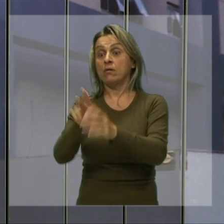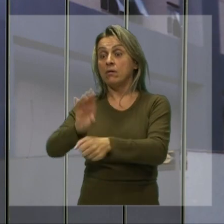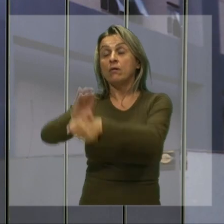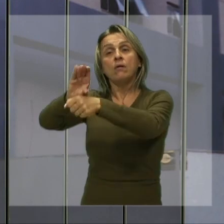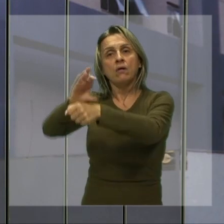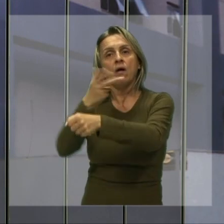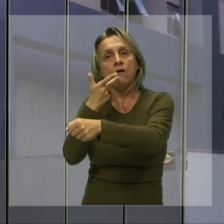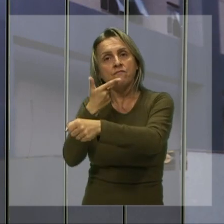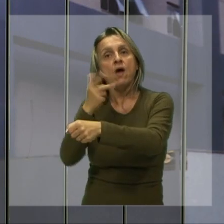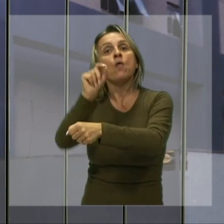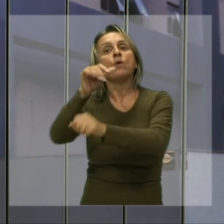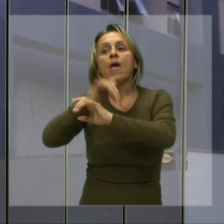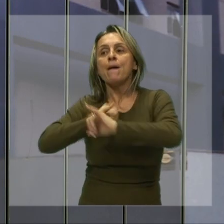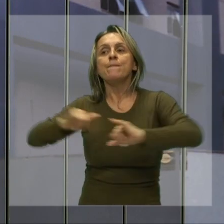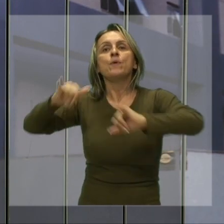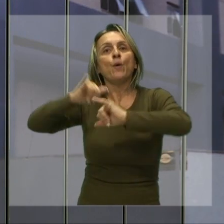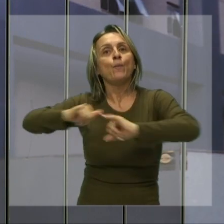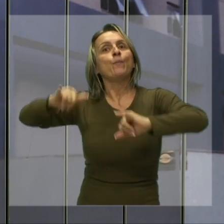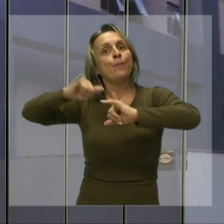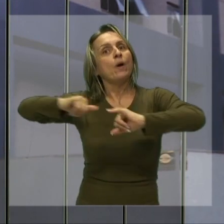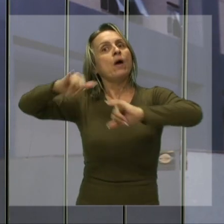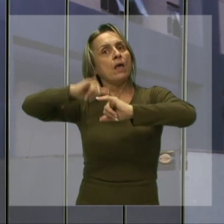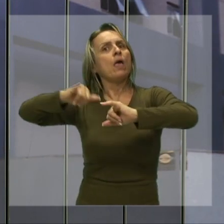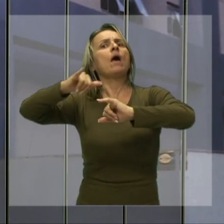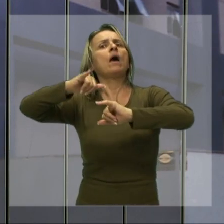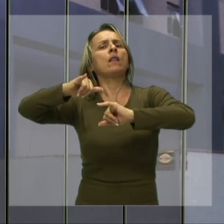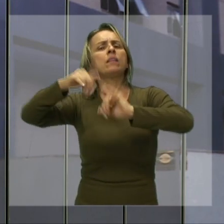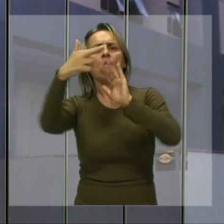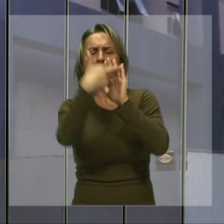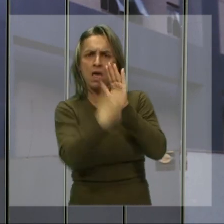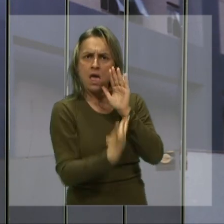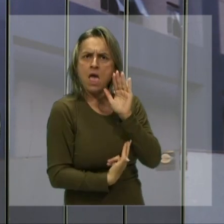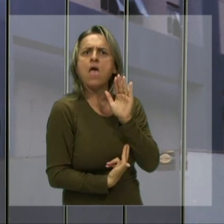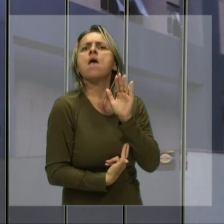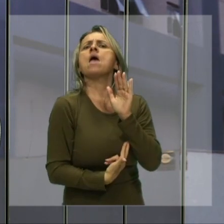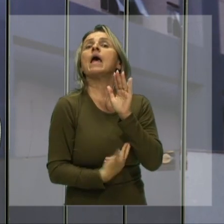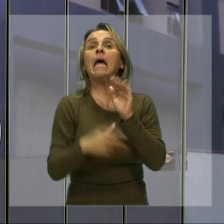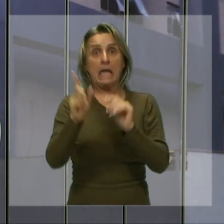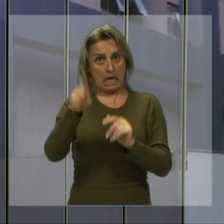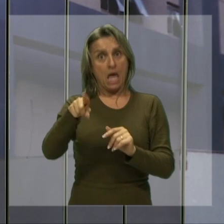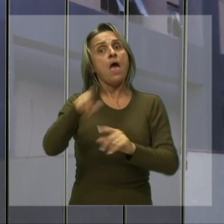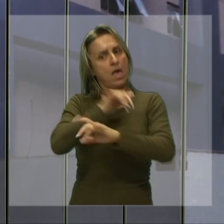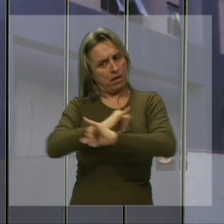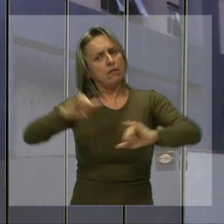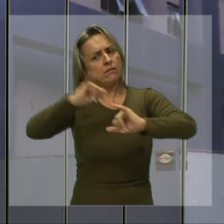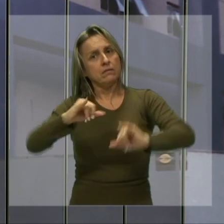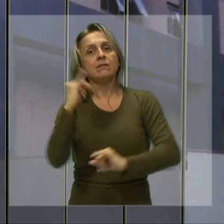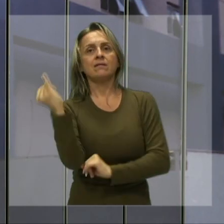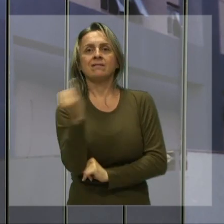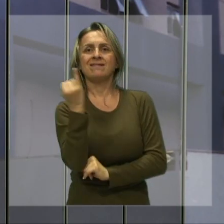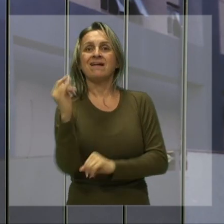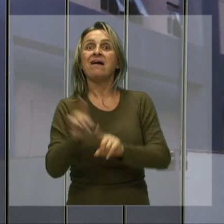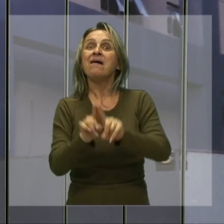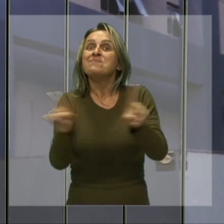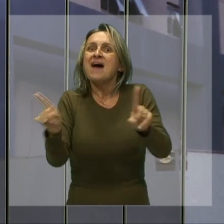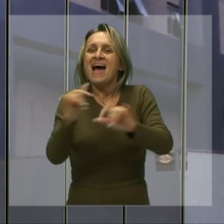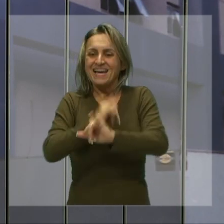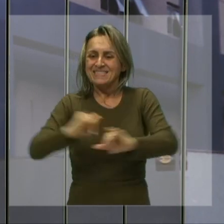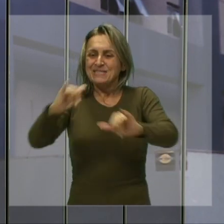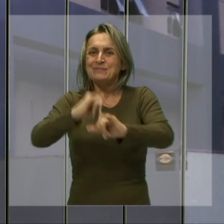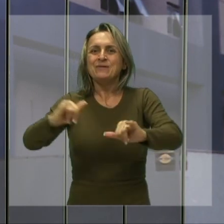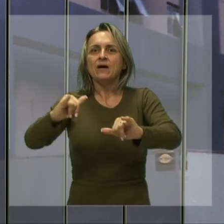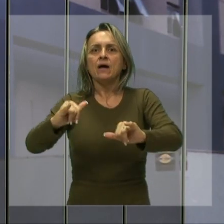que na propaganda, nos princípios constitucionais da administração pública está a publicidade. mas dela não é para constar